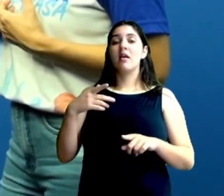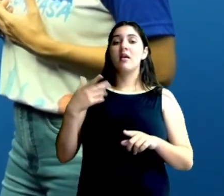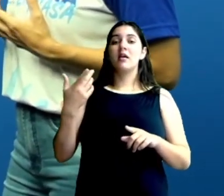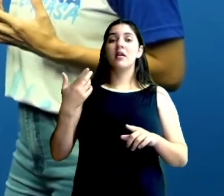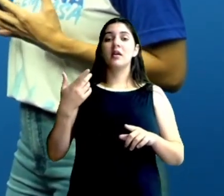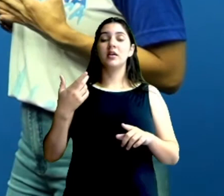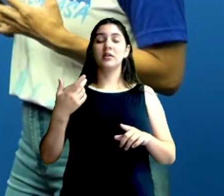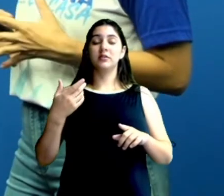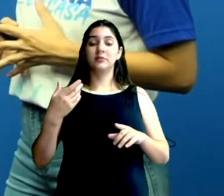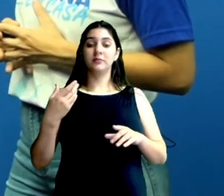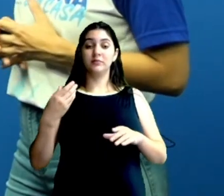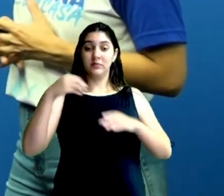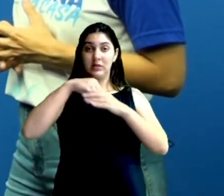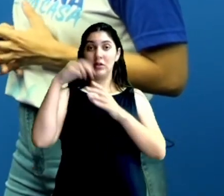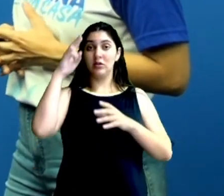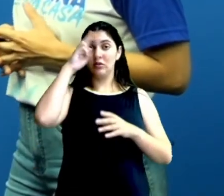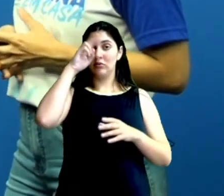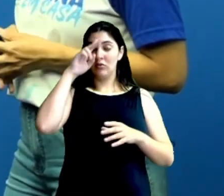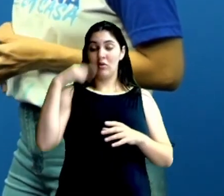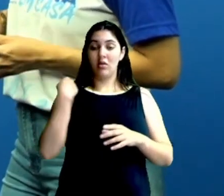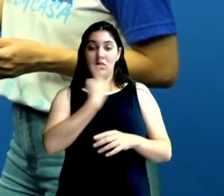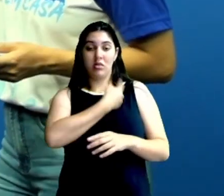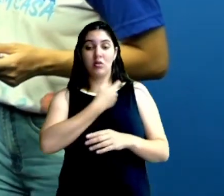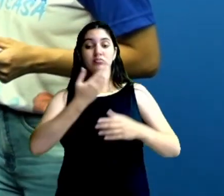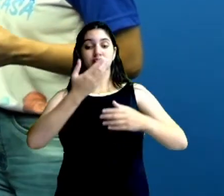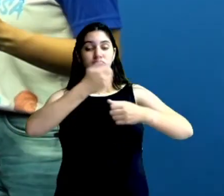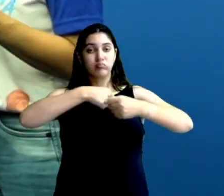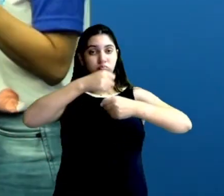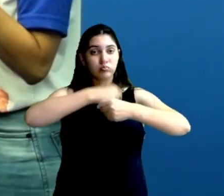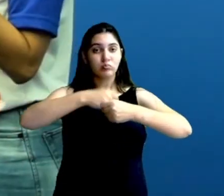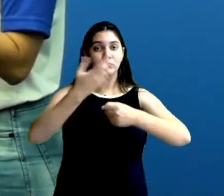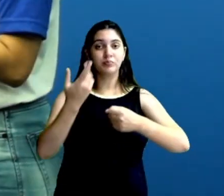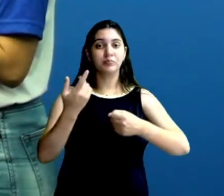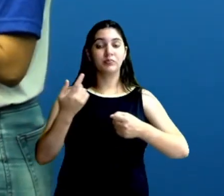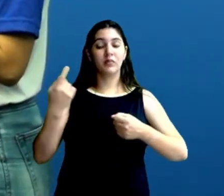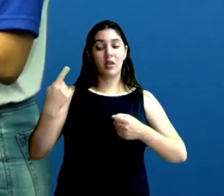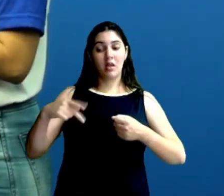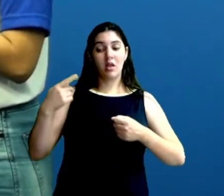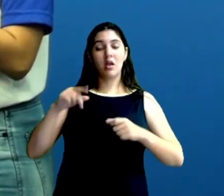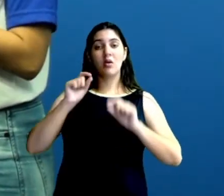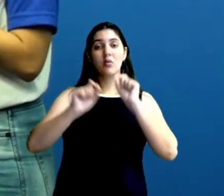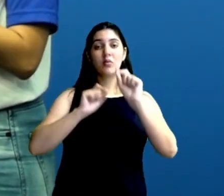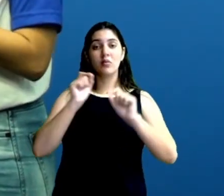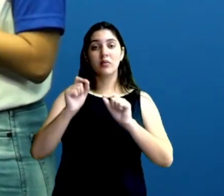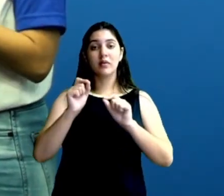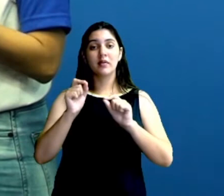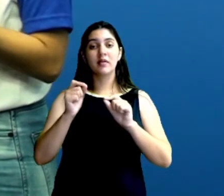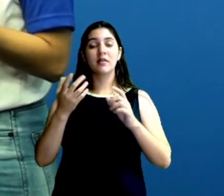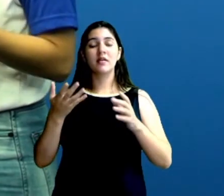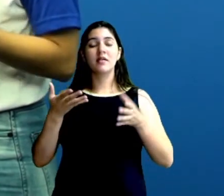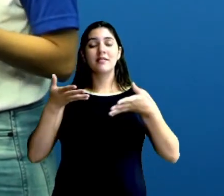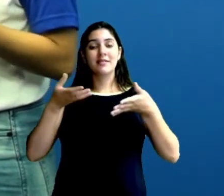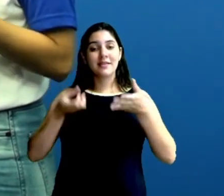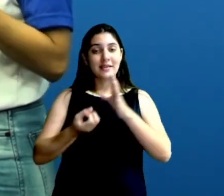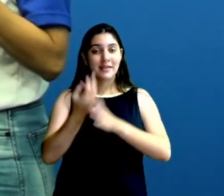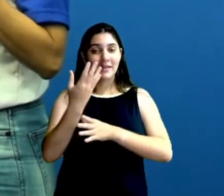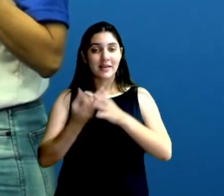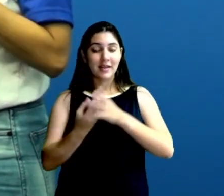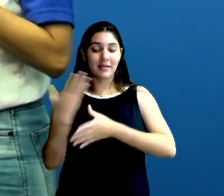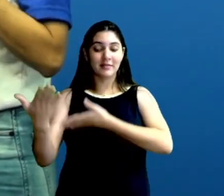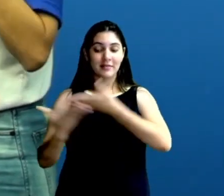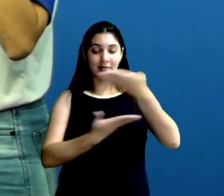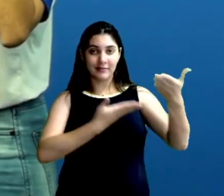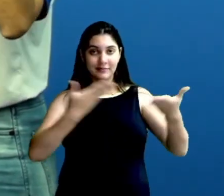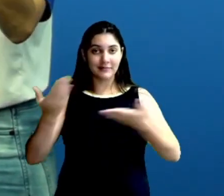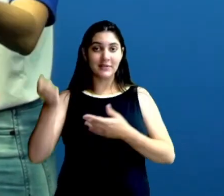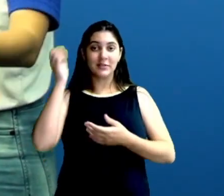imaterial da nossa gastronomia. Ele é fruto dessas relações históricas